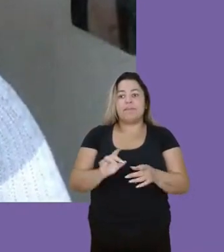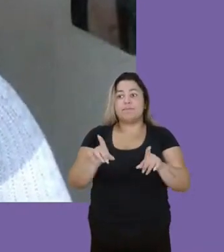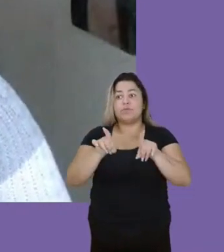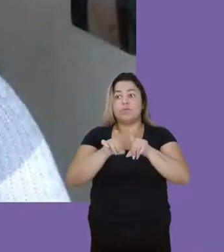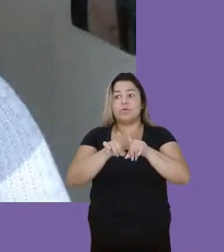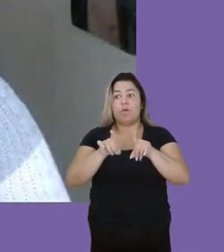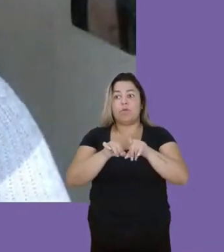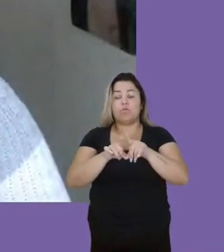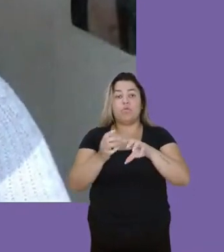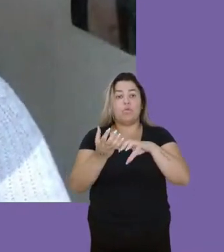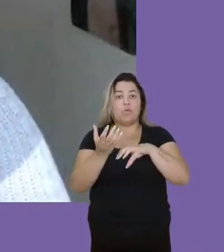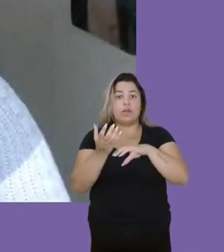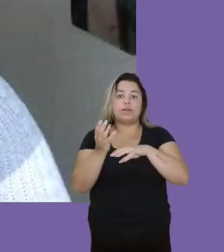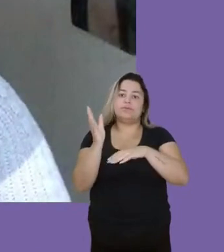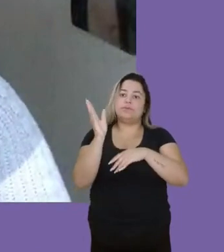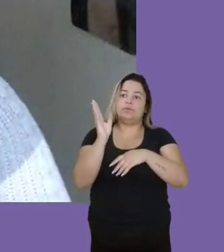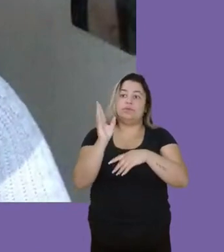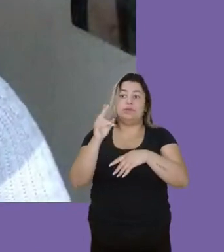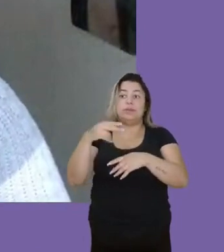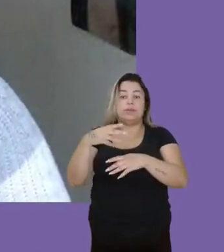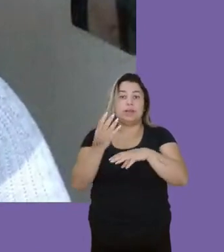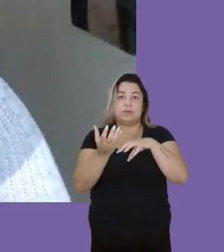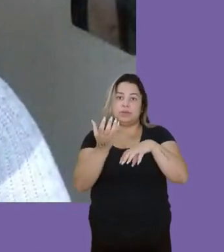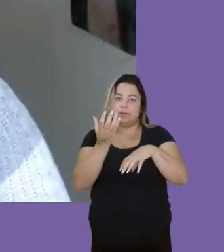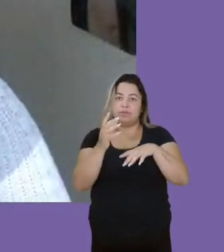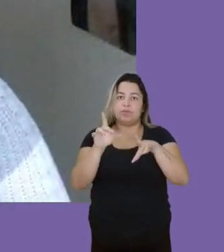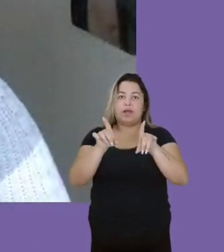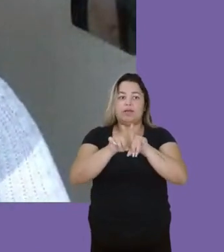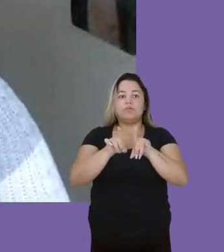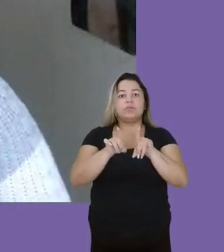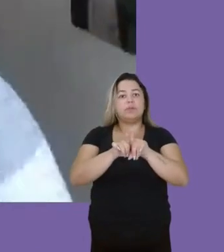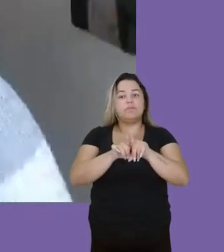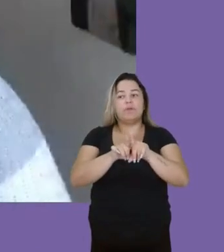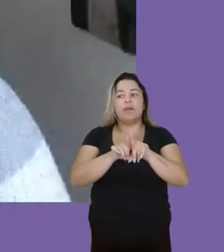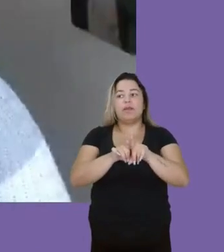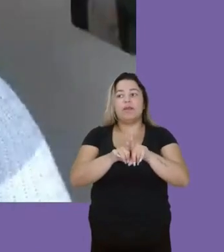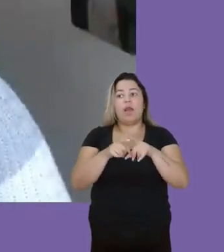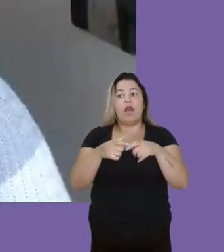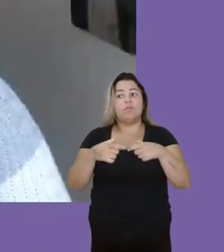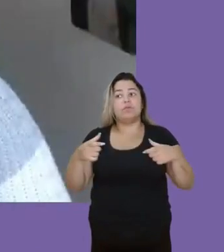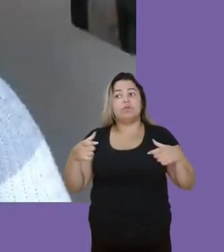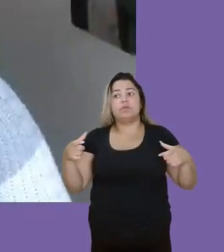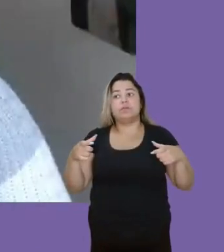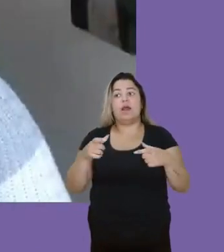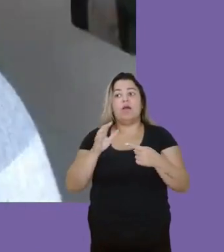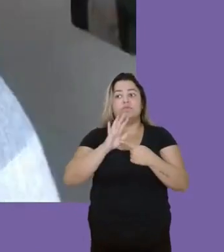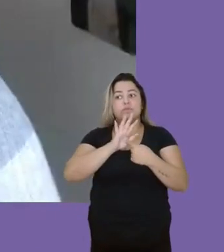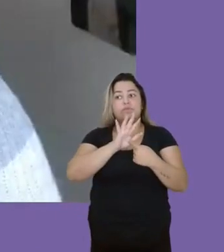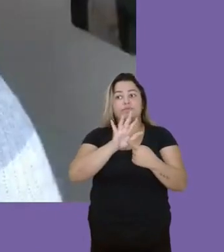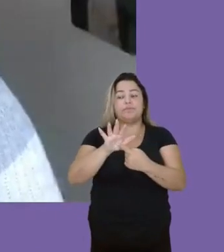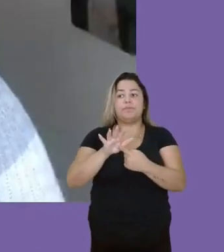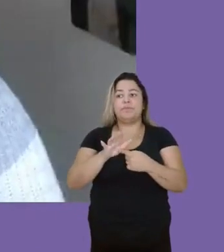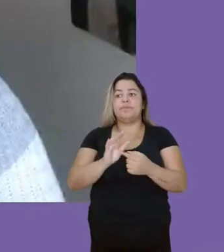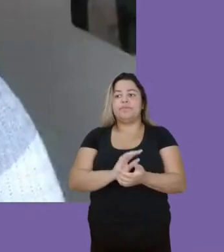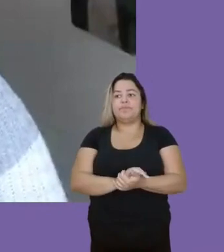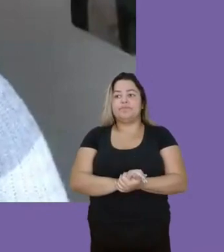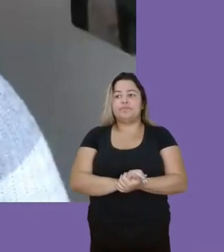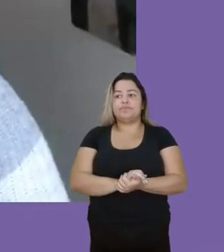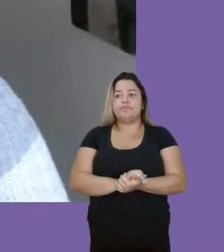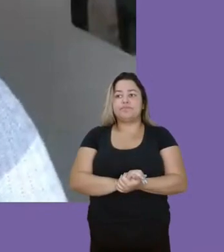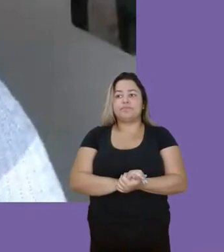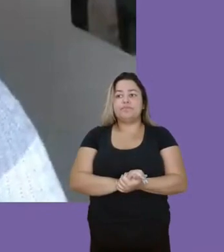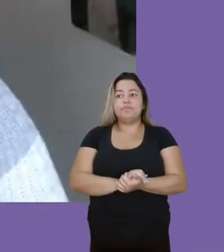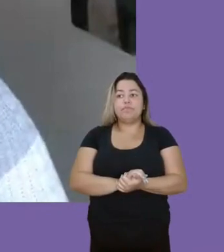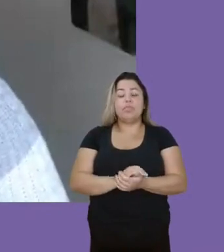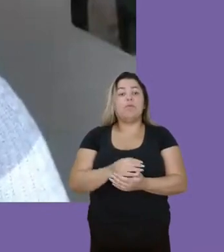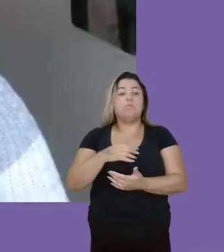no Congresso Nacional, né, na Câmara dos Deputados. Boa parte dessa ampliação da representação não foi do campo de esquerda,